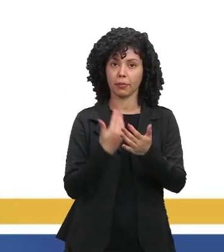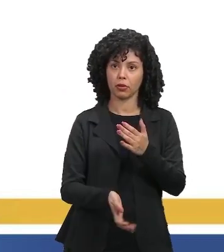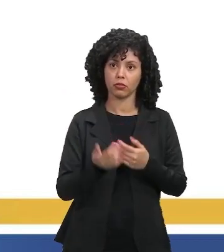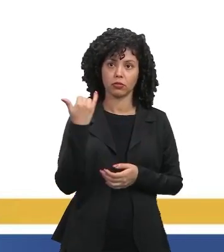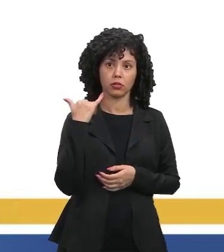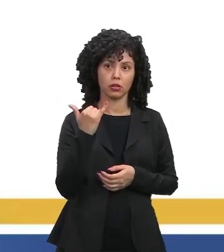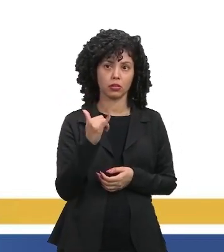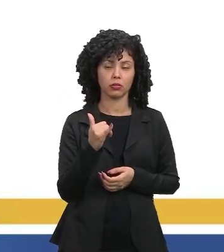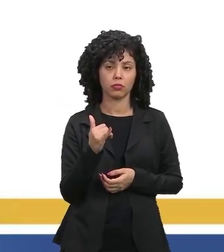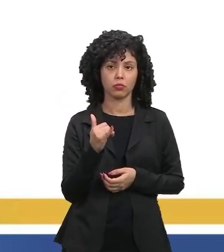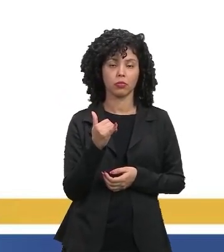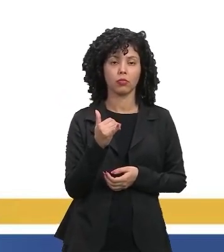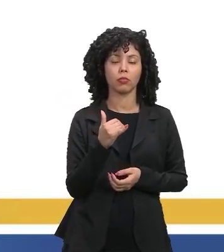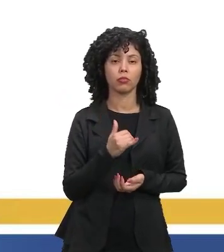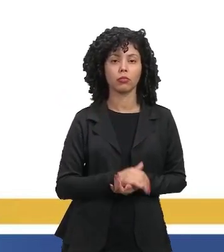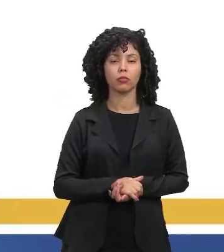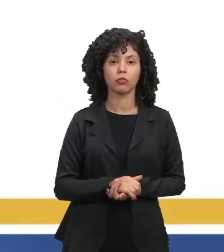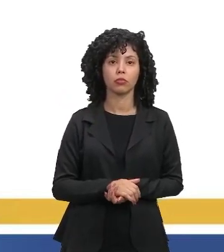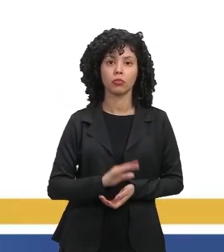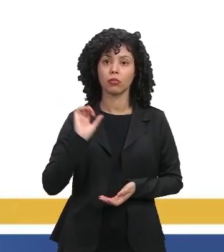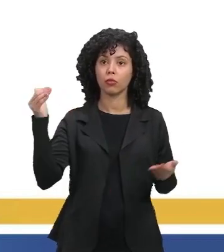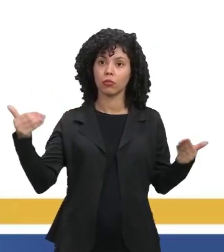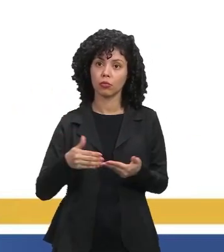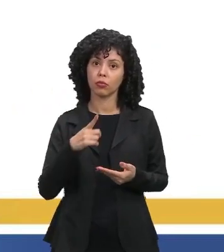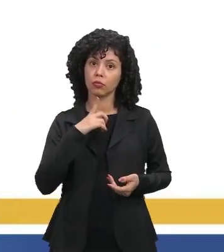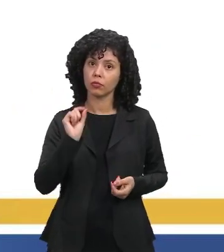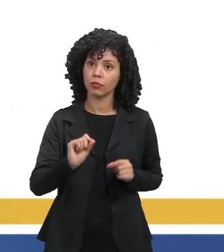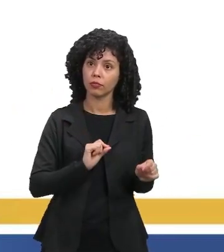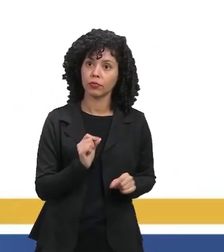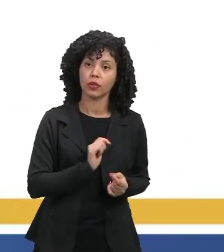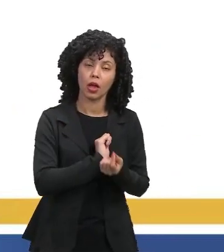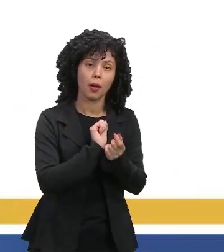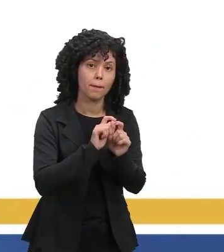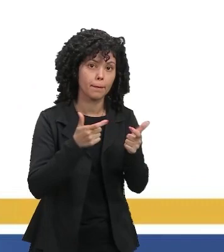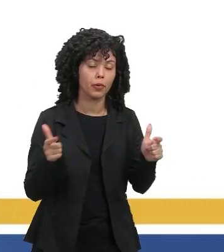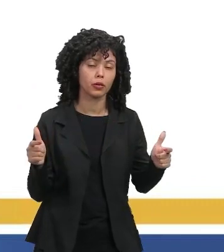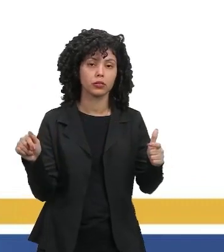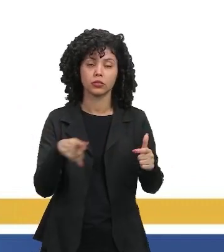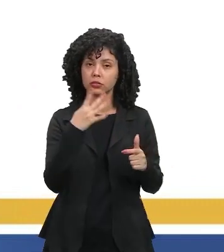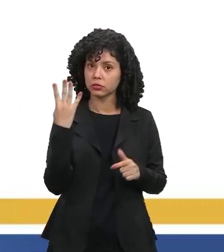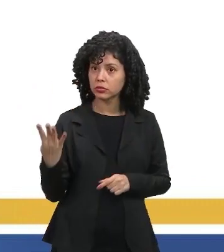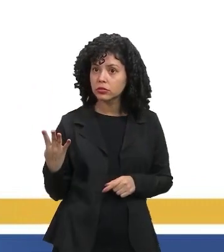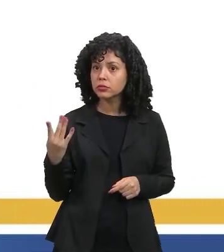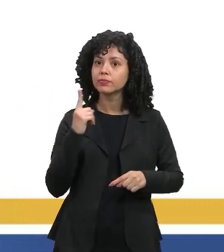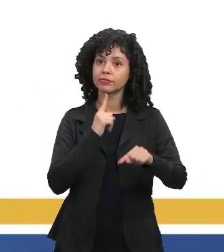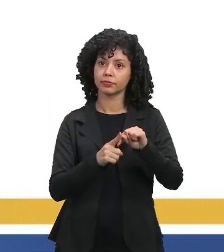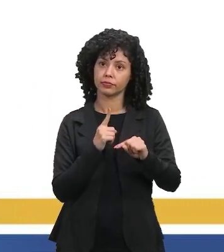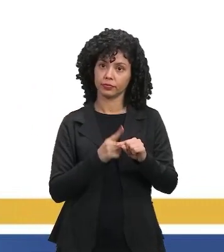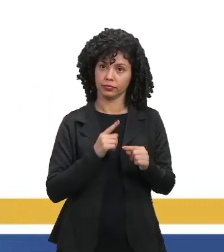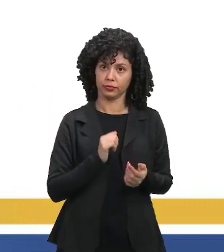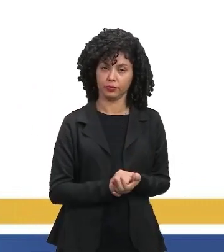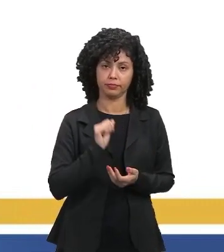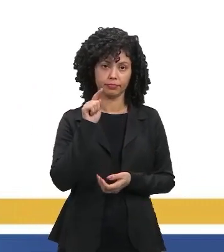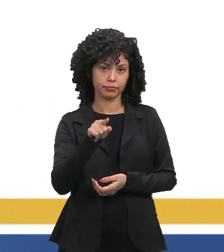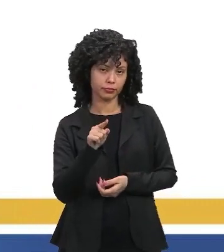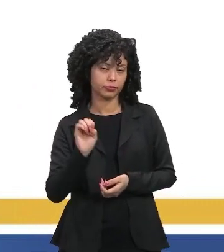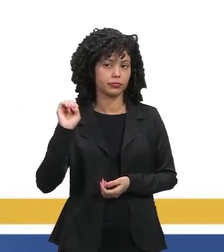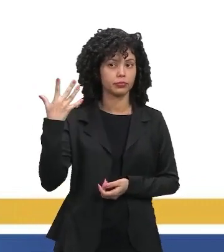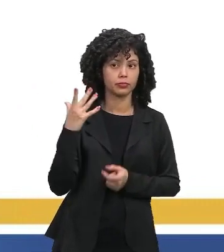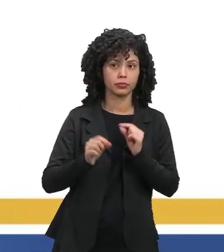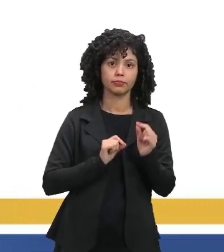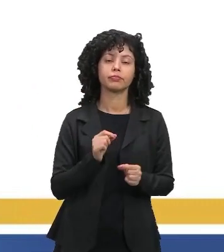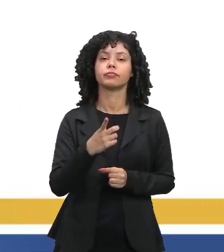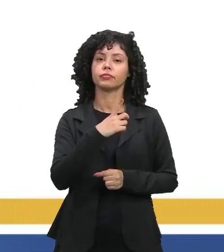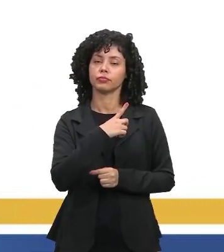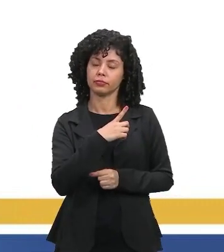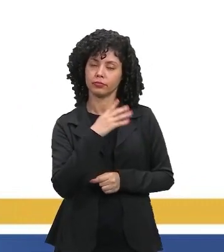elétron, ou o elétron caiu. Agora, o que sobrou? Você tem uma maior quantidade de cargas positivas. Então, nessa situação aí, você